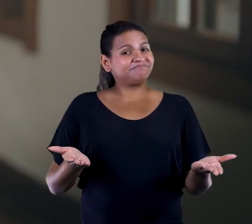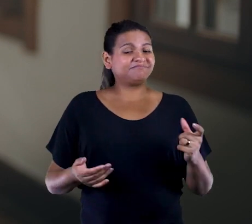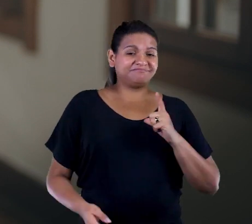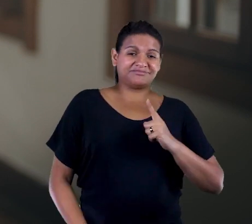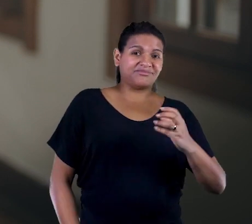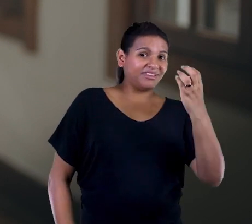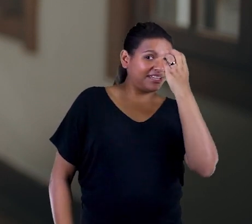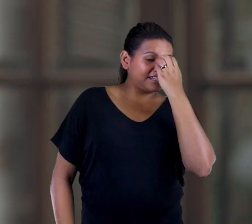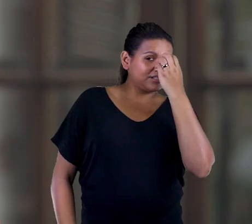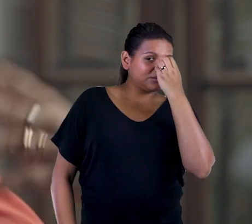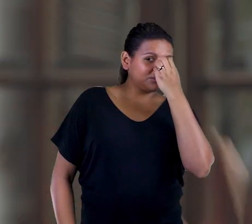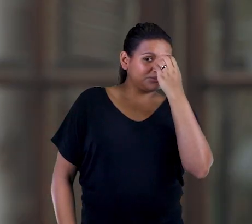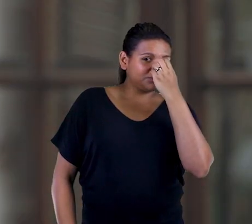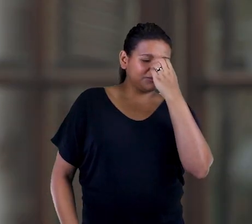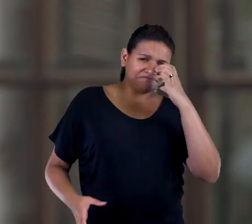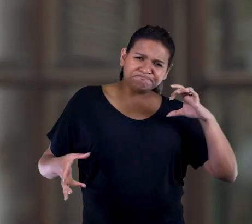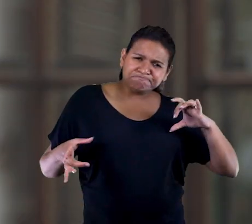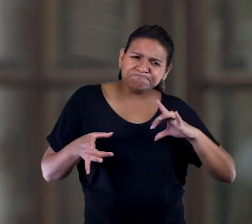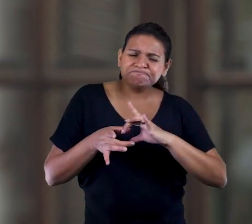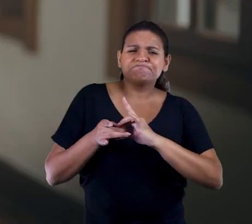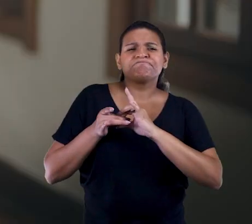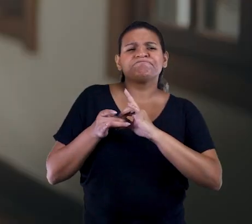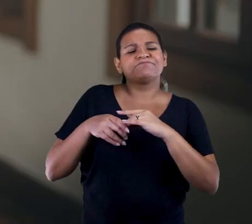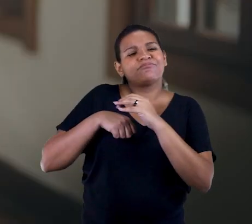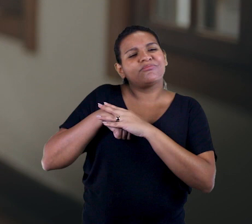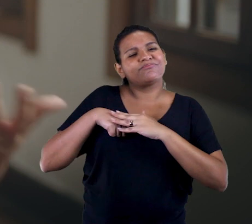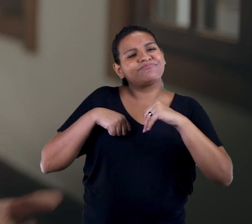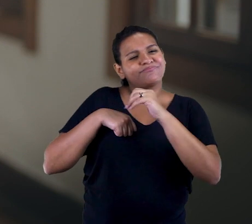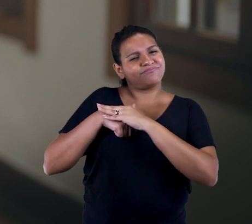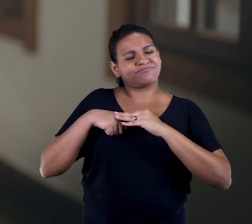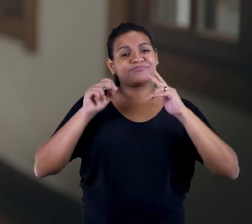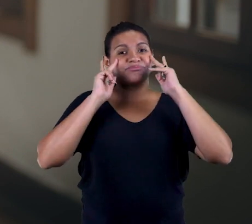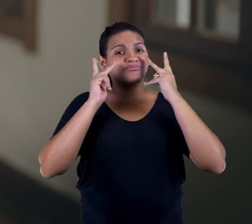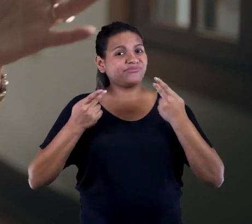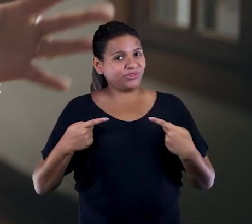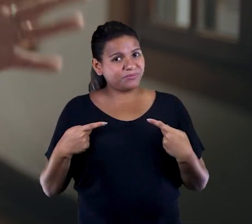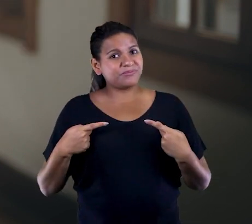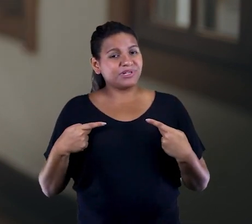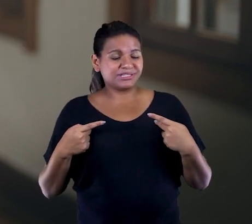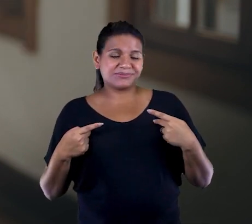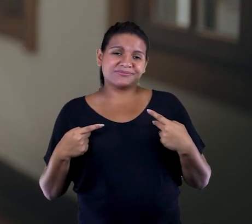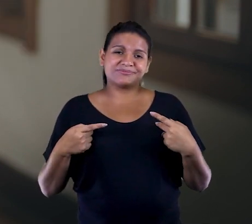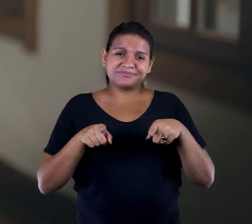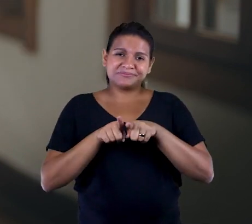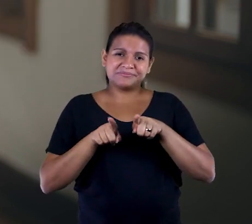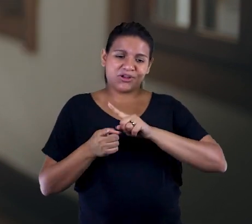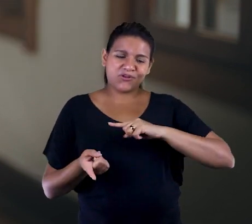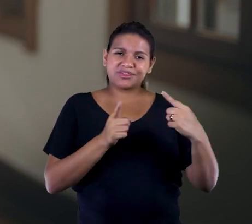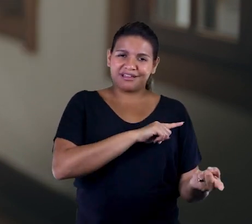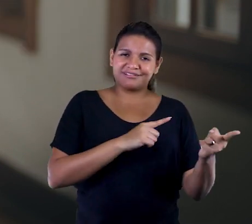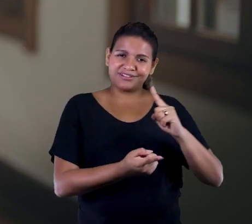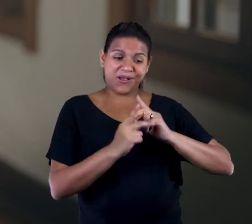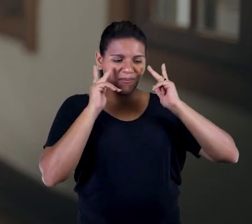nós temos cães extremamente ligados afetivamente a pessoas e pessoas extremamente